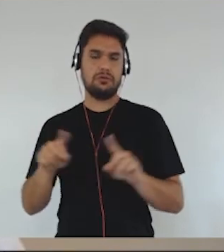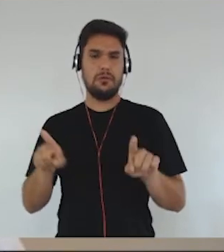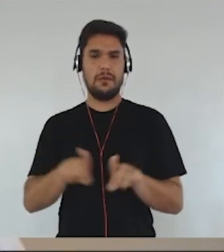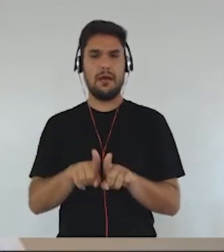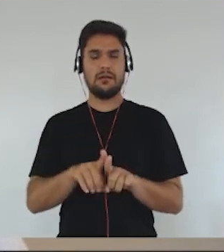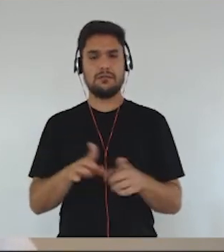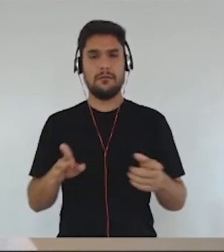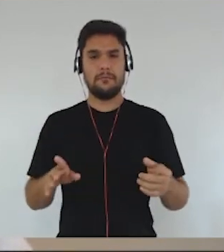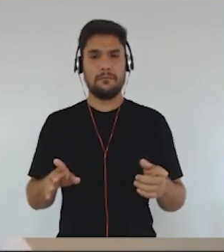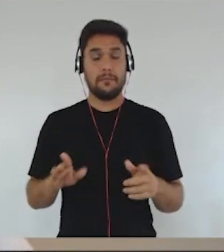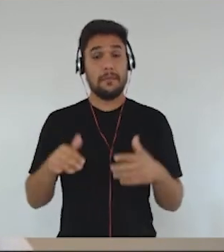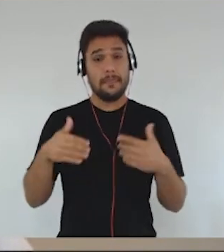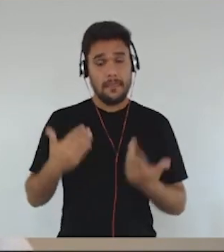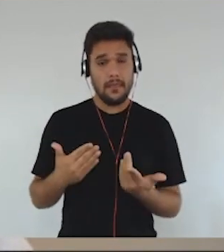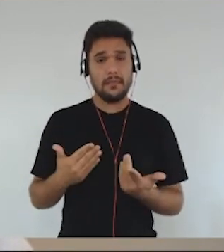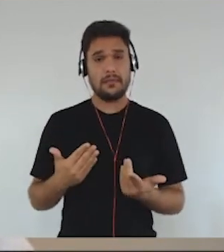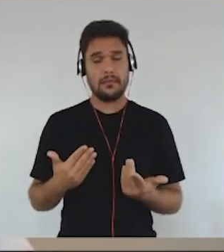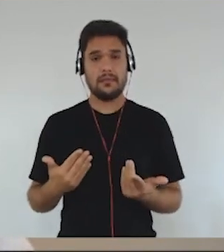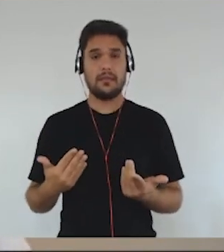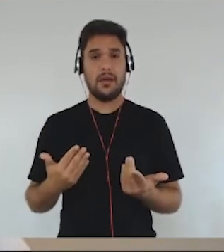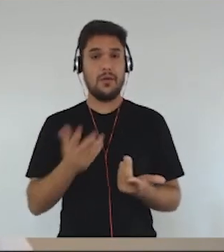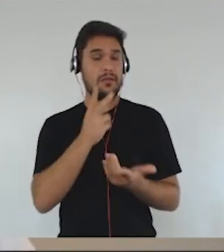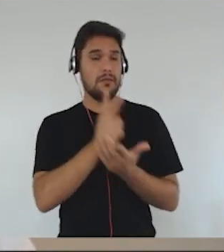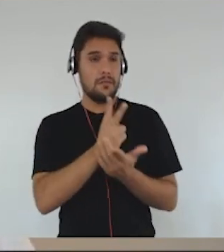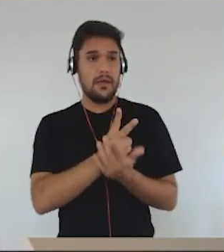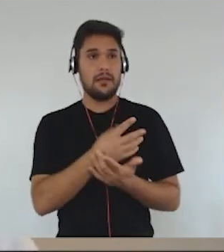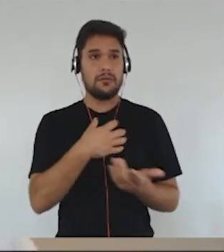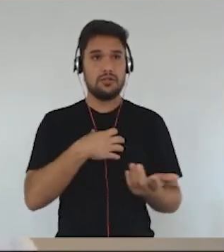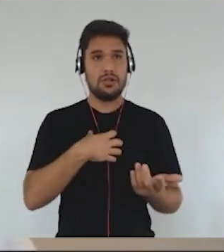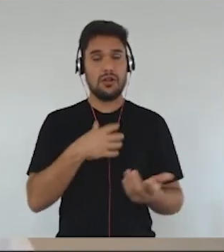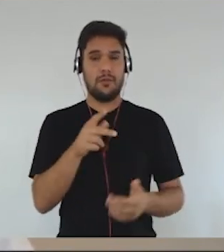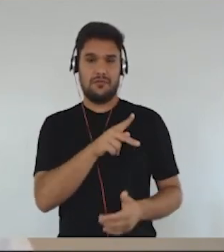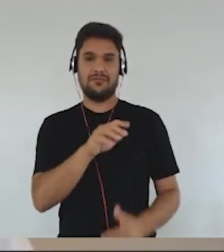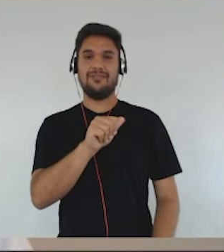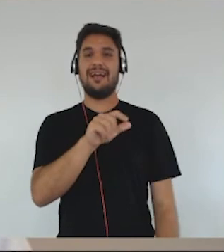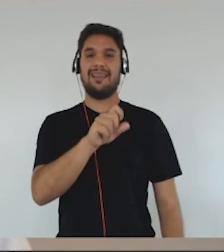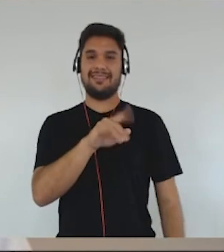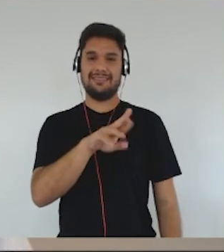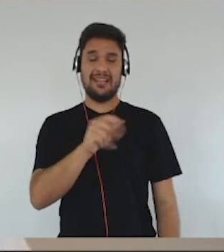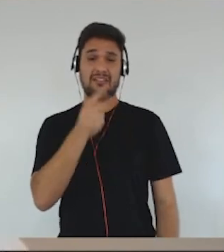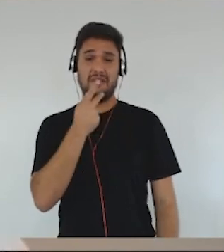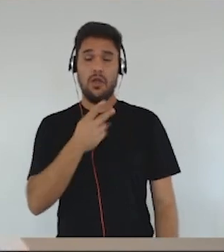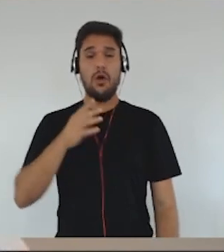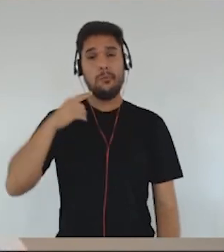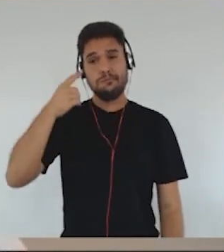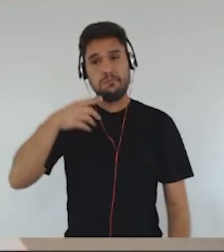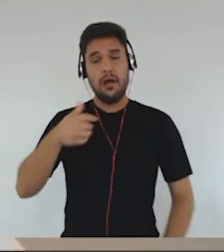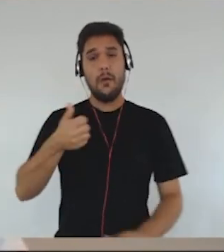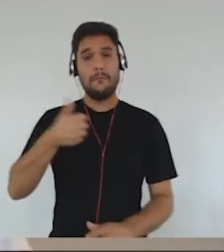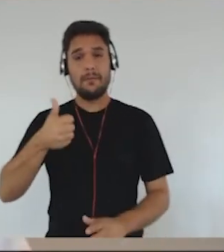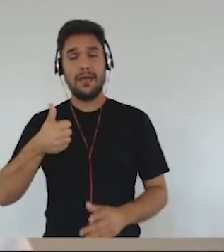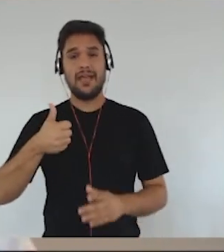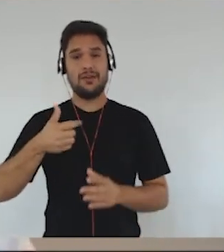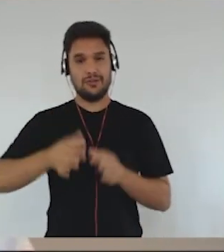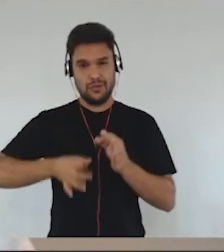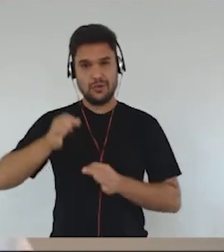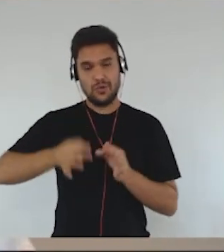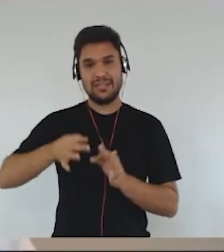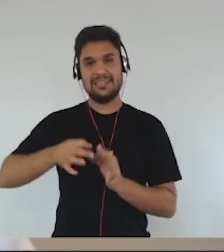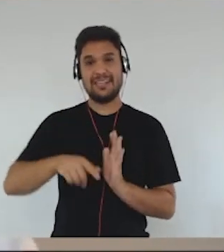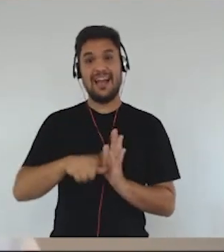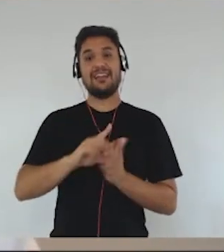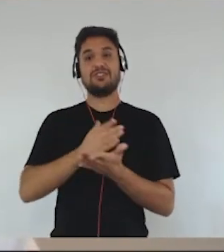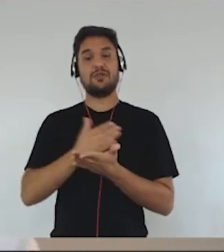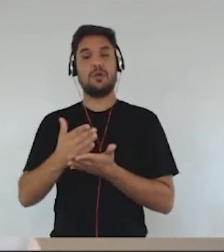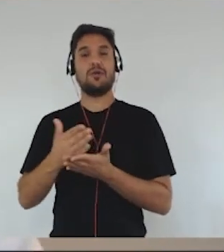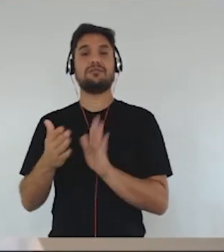demissão por justa causa. Então, da mesma forma como a professora Alessandra colocou que o advogado é o primeiro juiz da causa antes de propor um